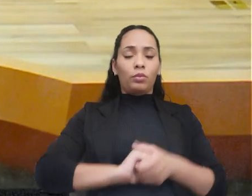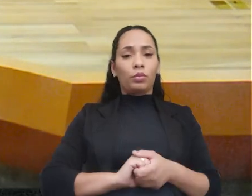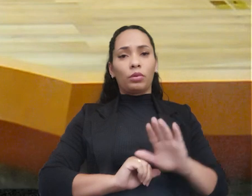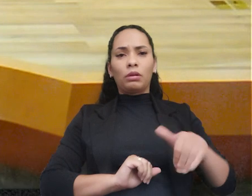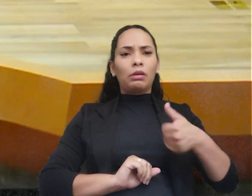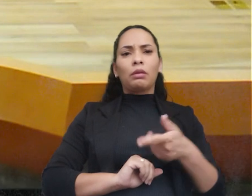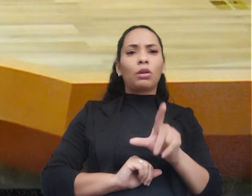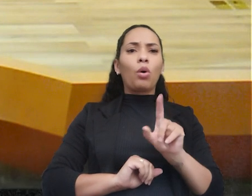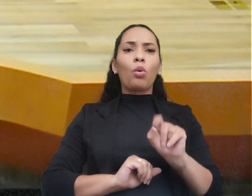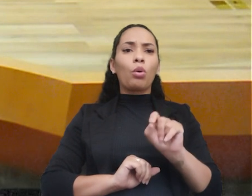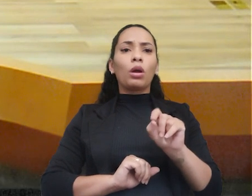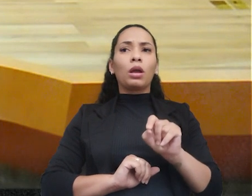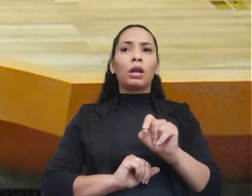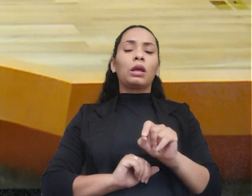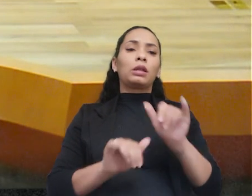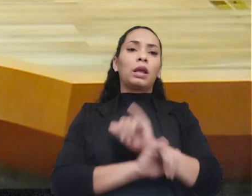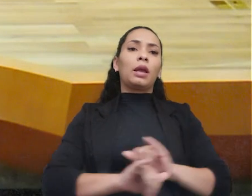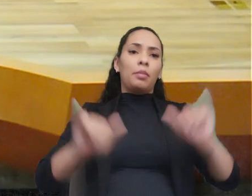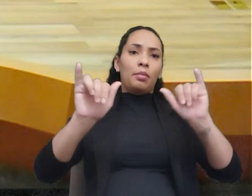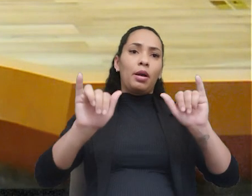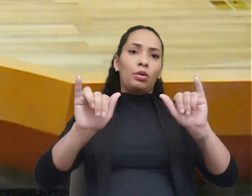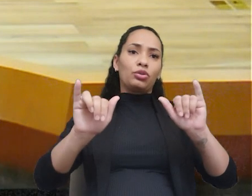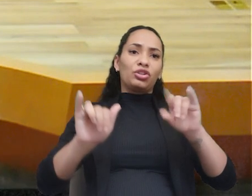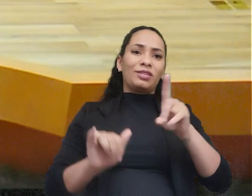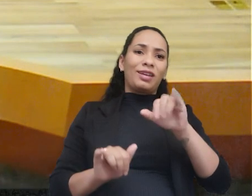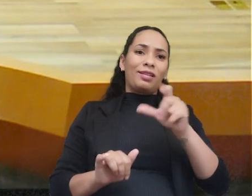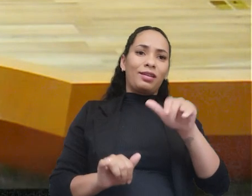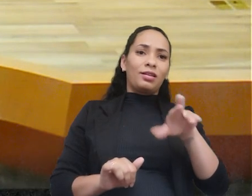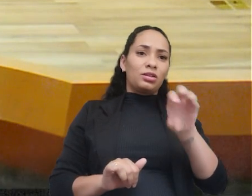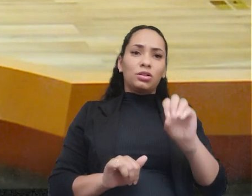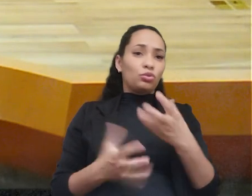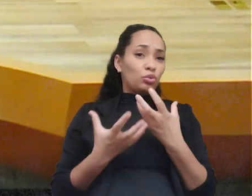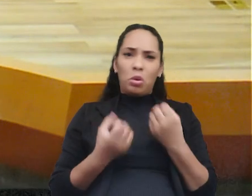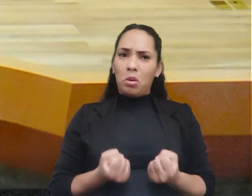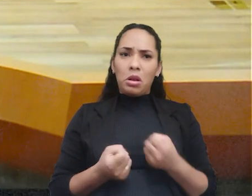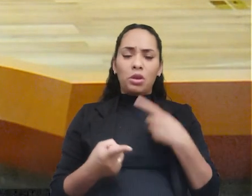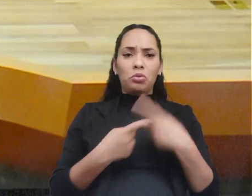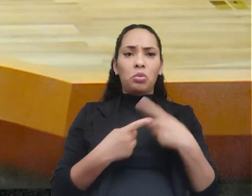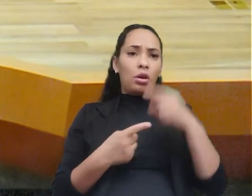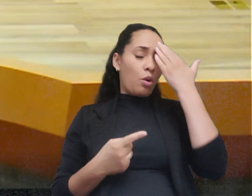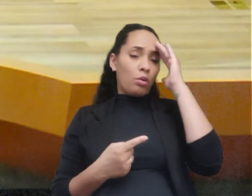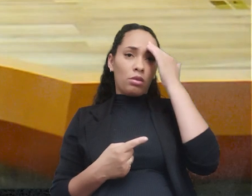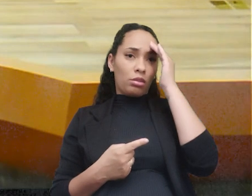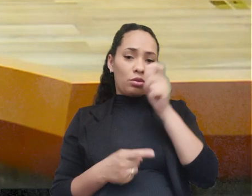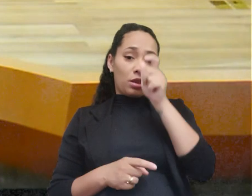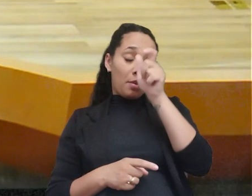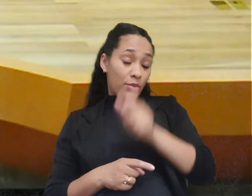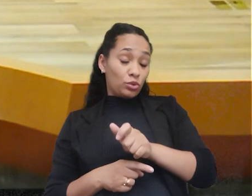de declaração com efeitos infringentes, eu não estou acolhendo os embargos, no meu entendimento, o embargante,